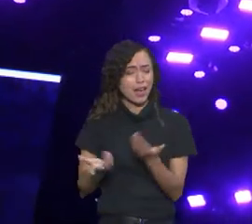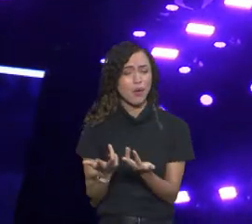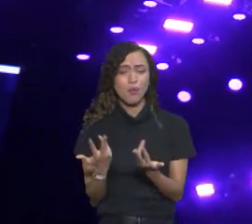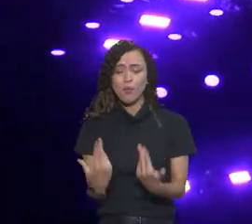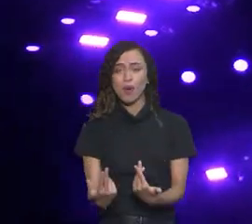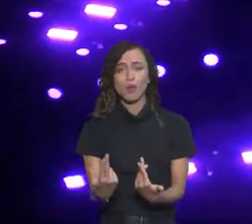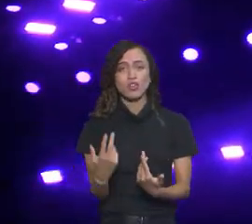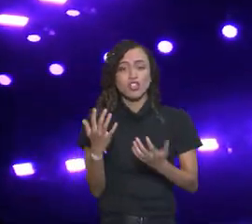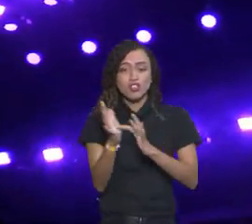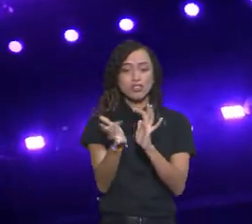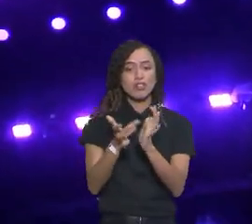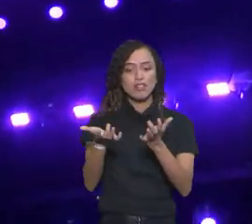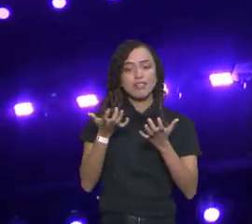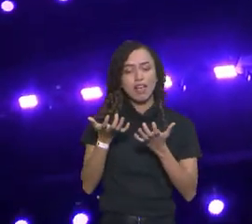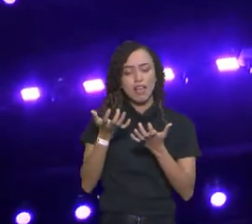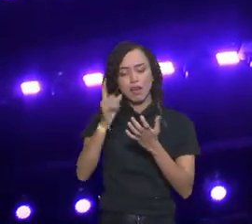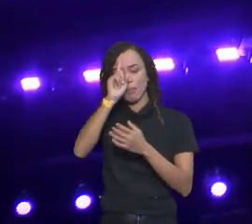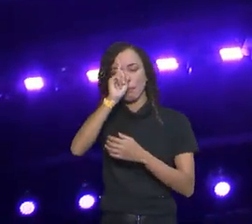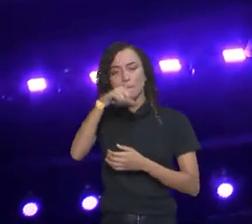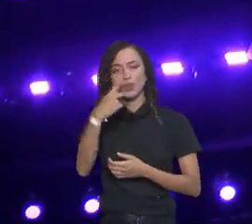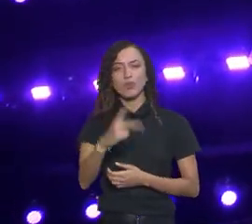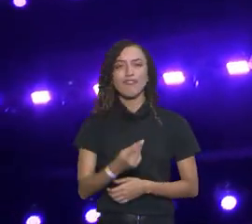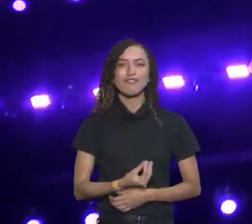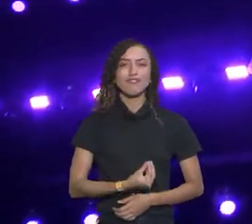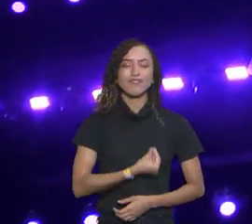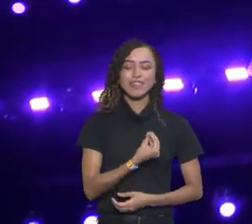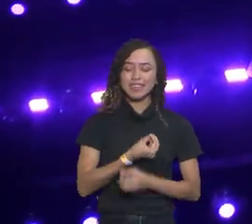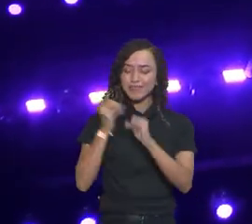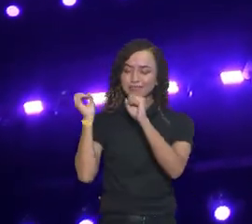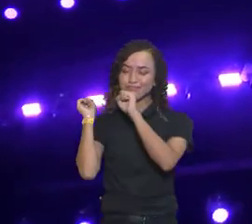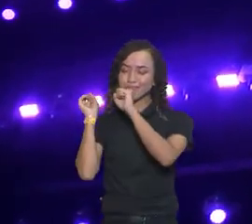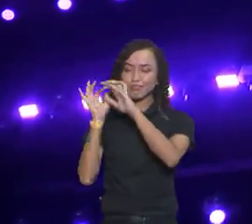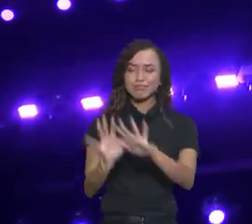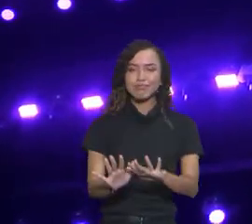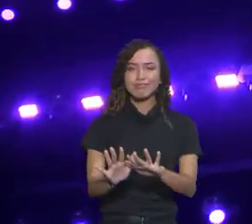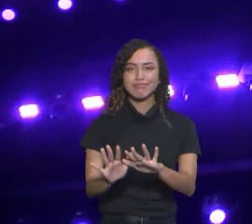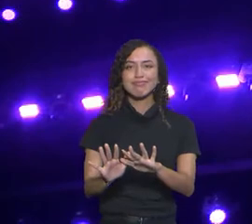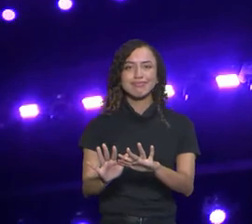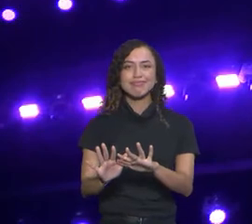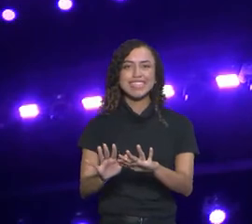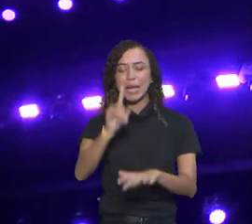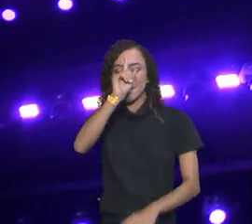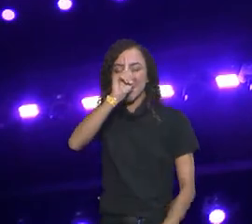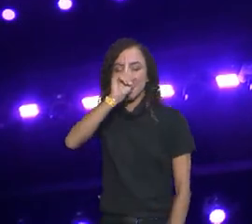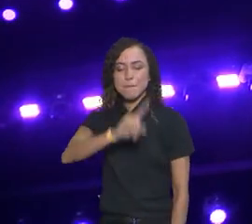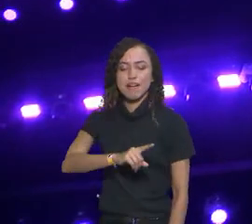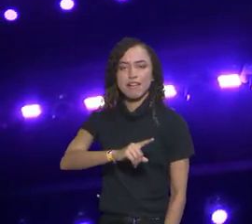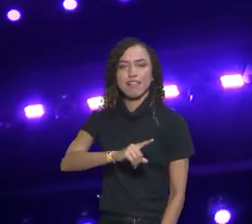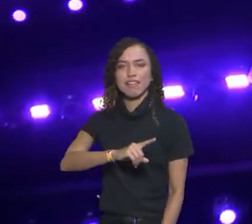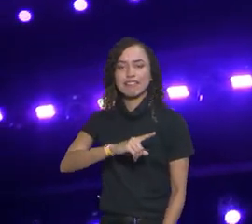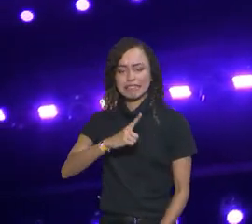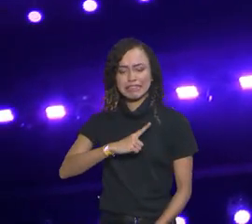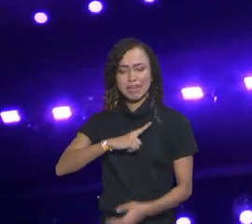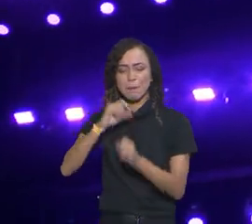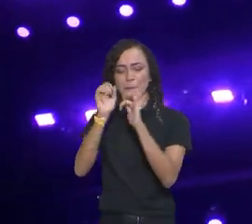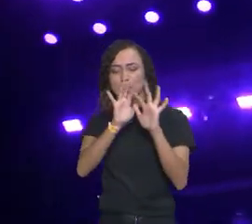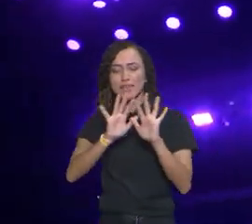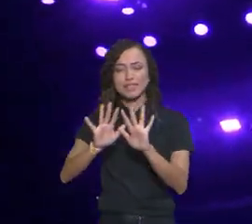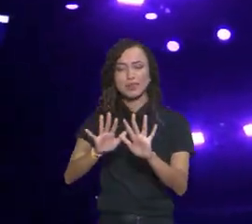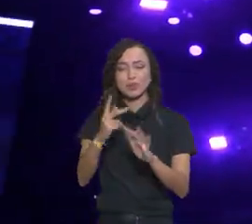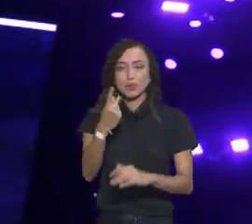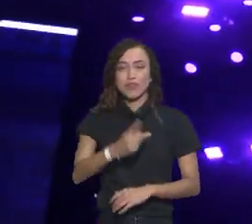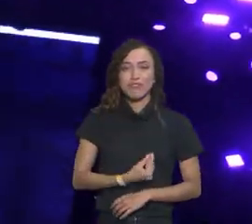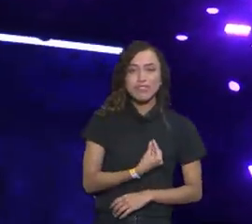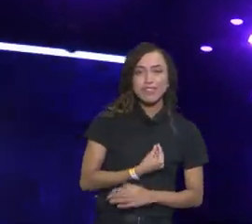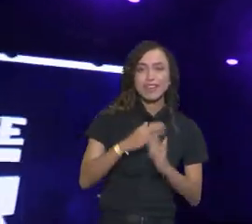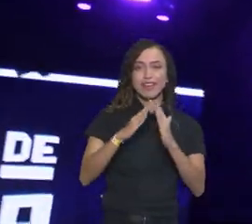tua vida trazendo trazendo para fora as bençãos que ele tem para derramar sobre a tua